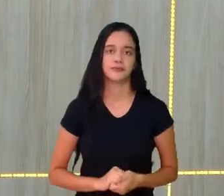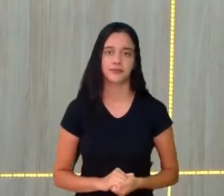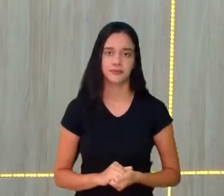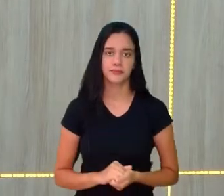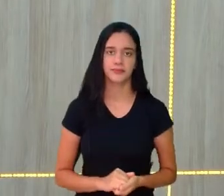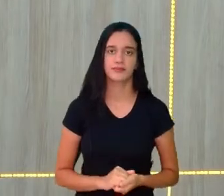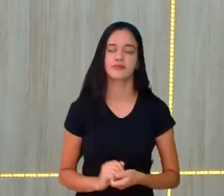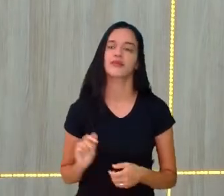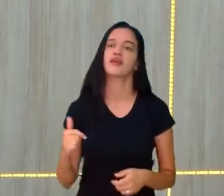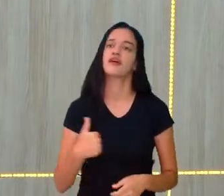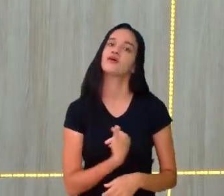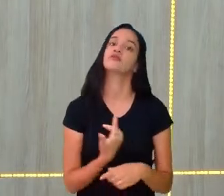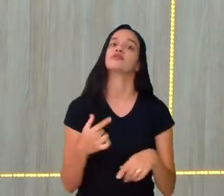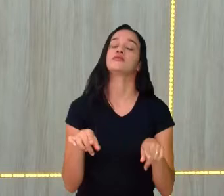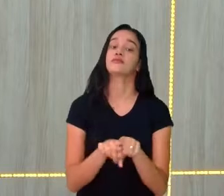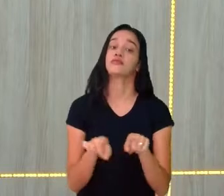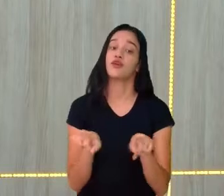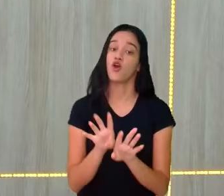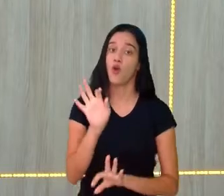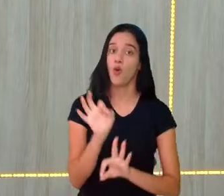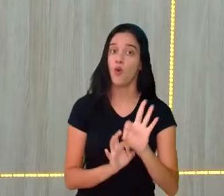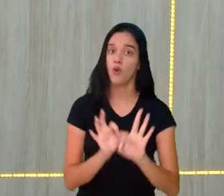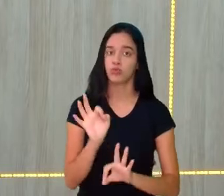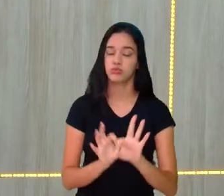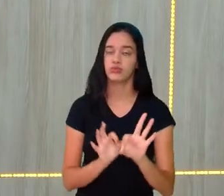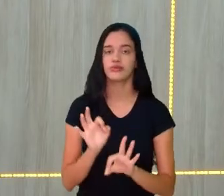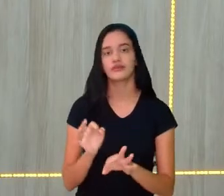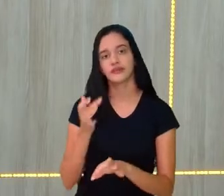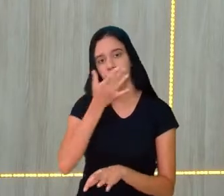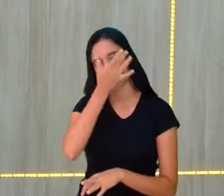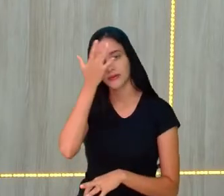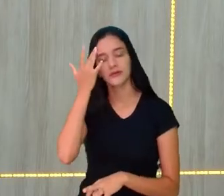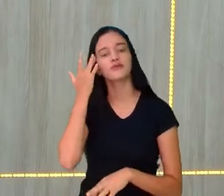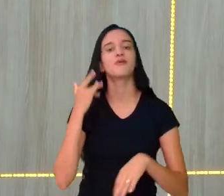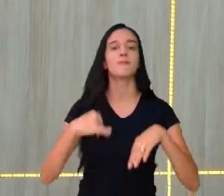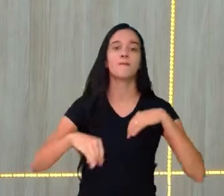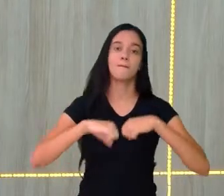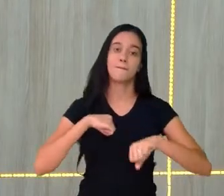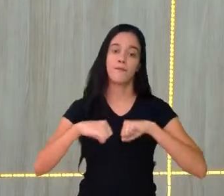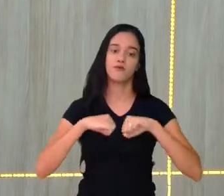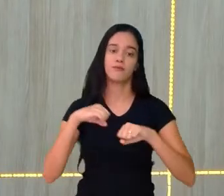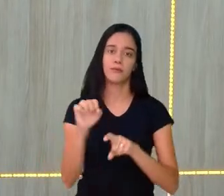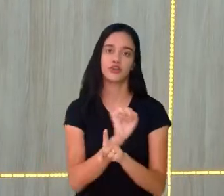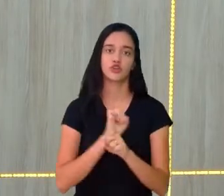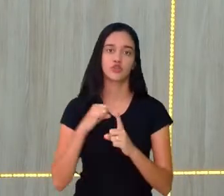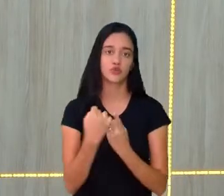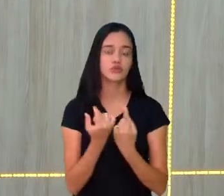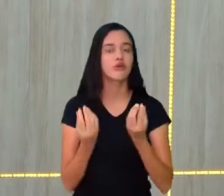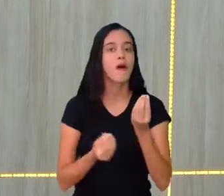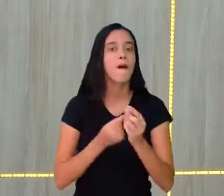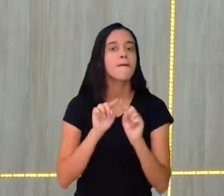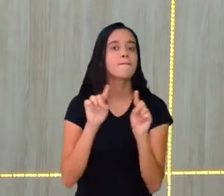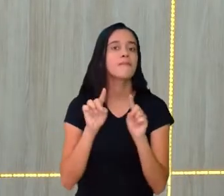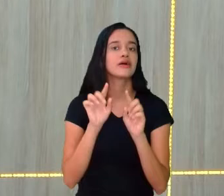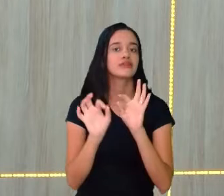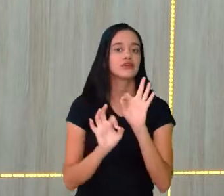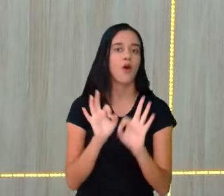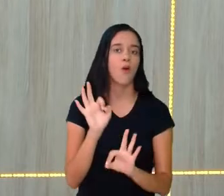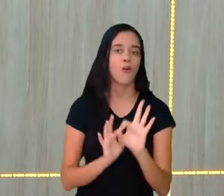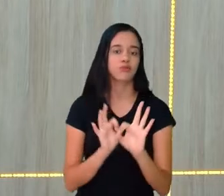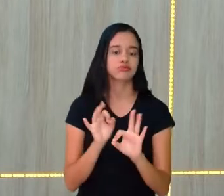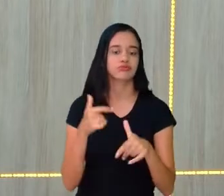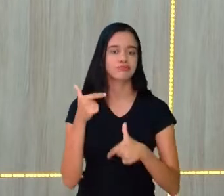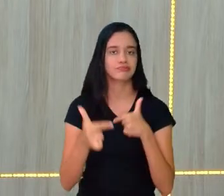né? A gente já falou aqui, ó, a organização das pessoas em movimentos sociais. Mas a organização social do